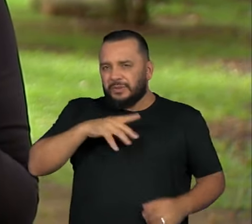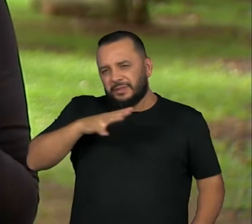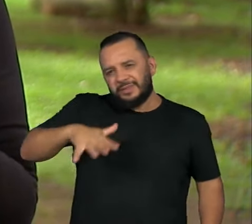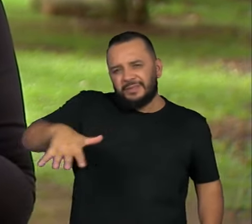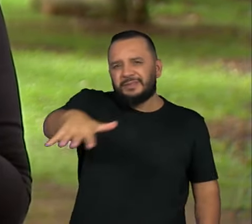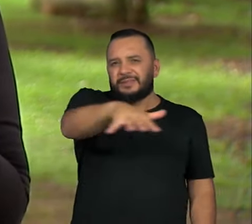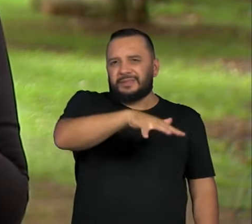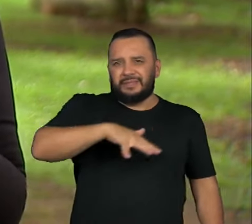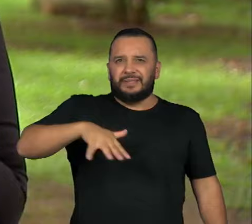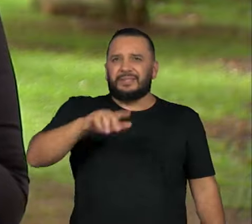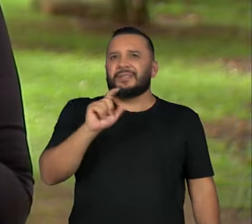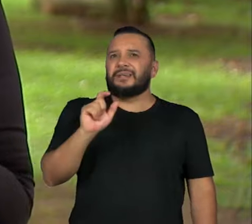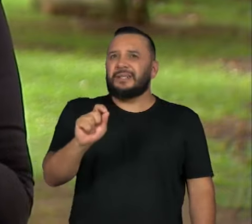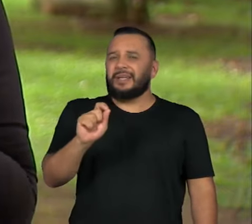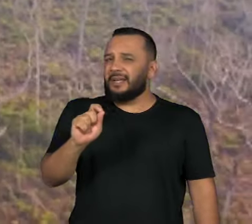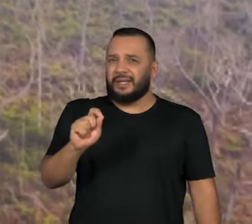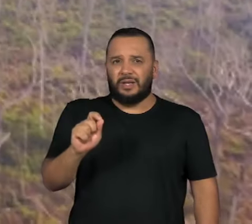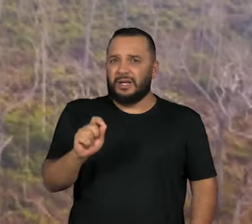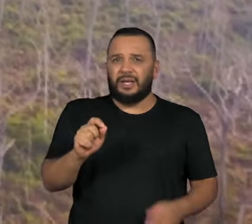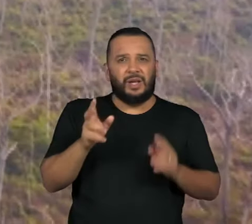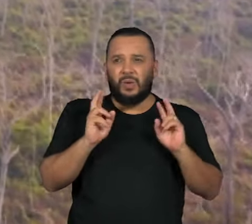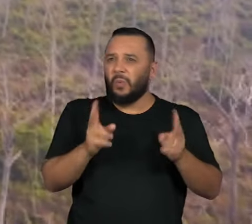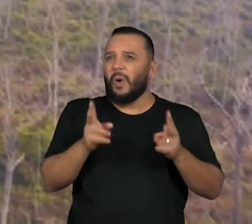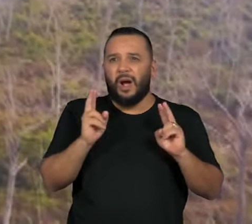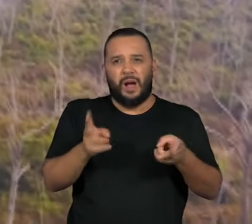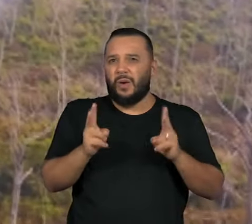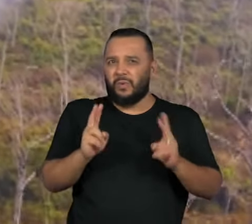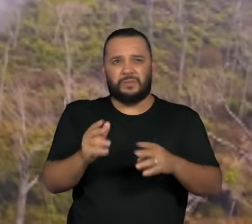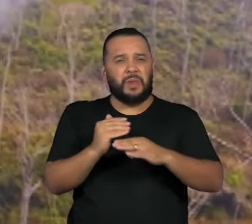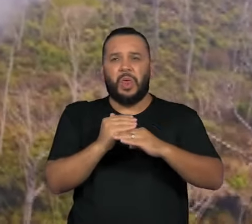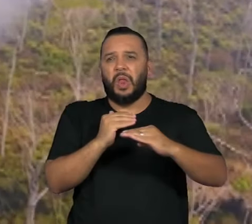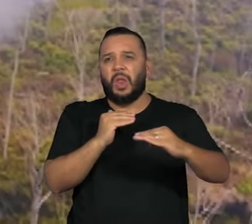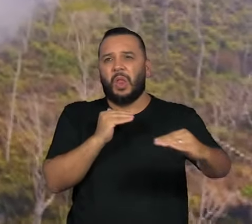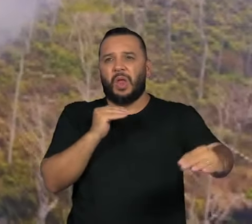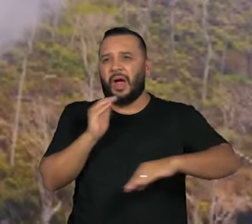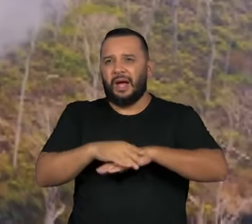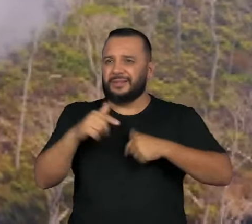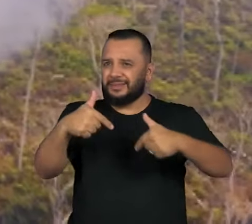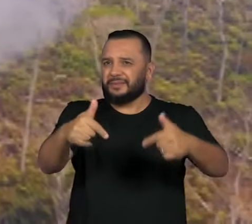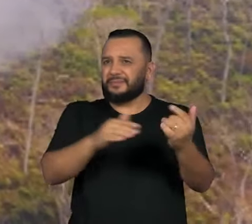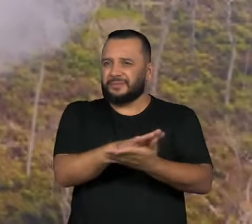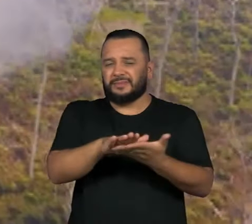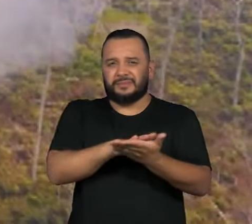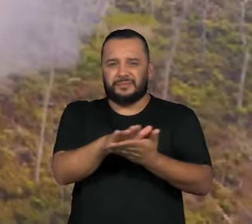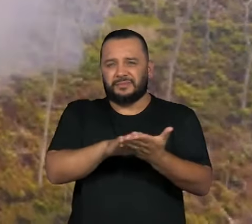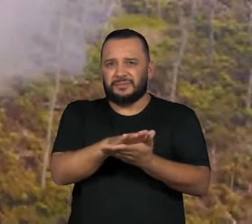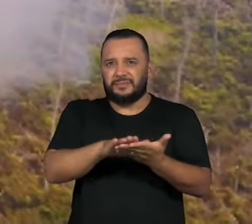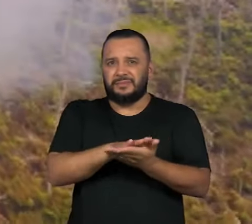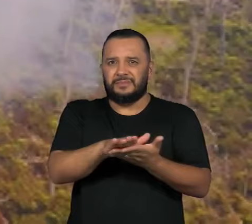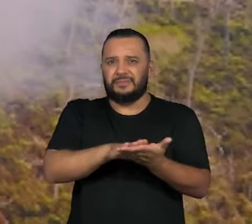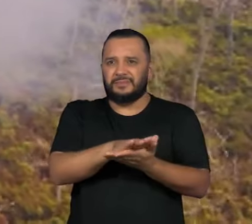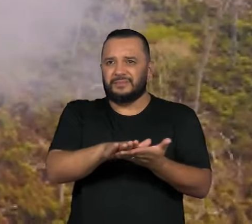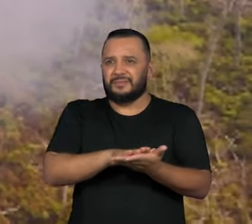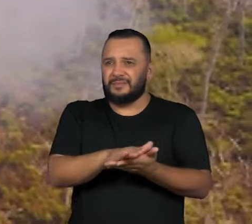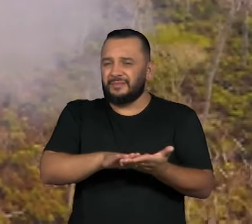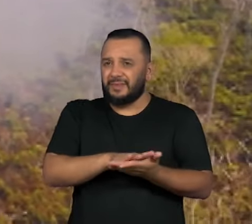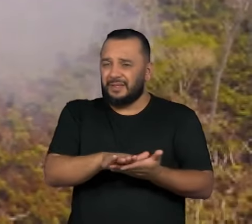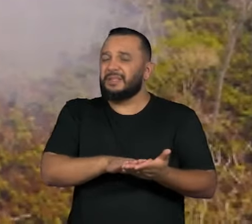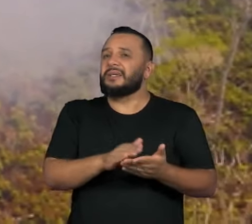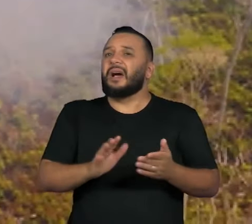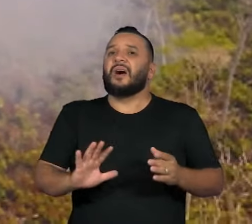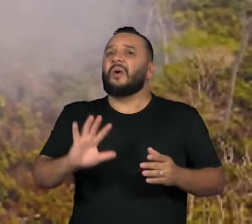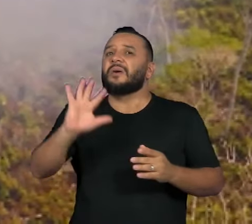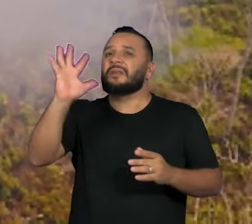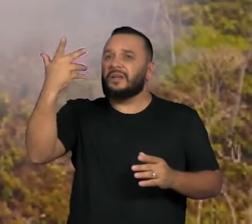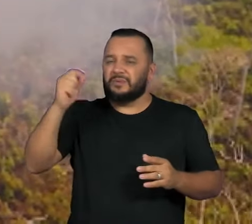cenário onde nenhuma ação robusta é feita, os fatores, a degradação,